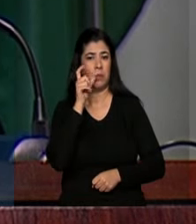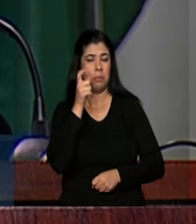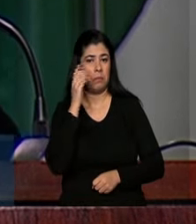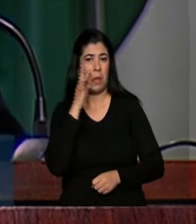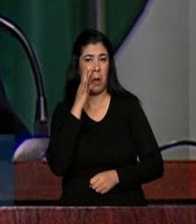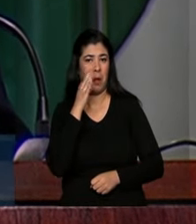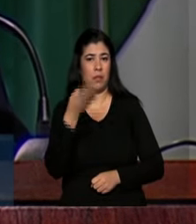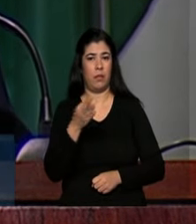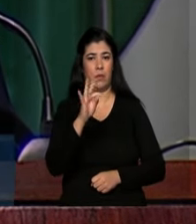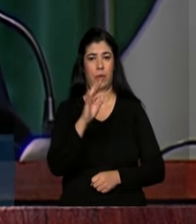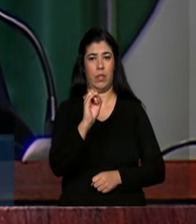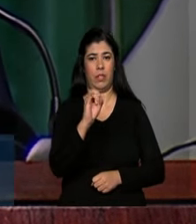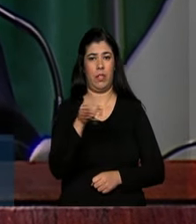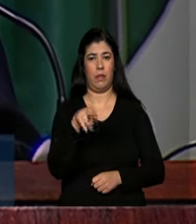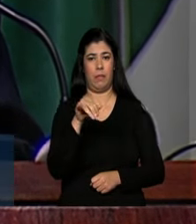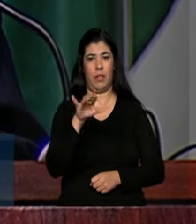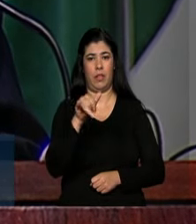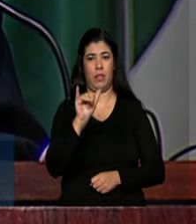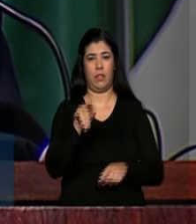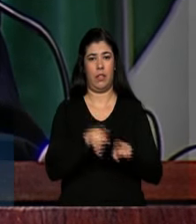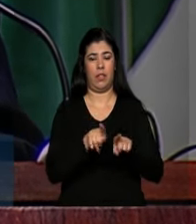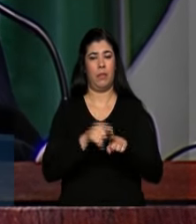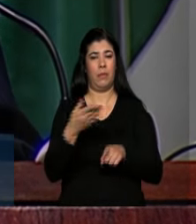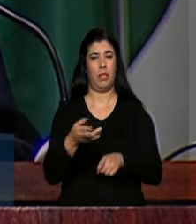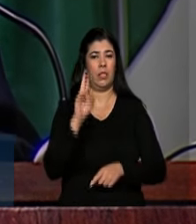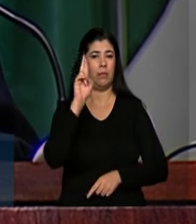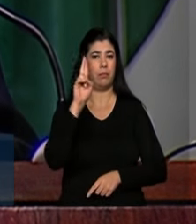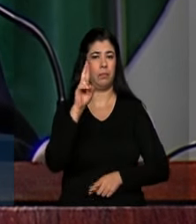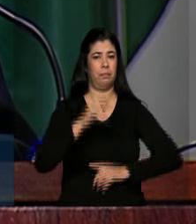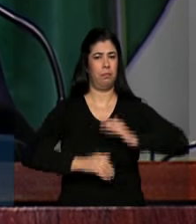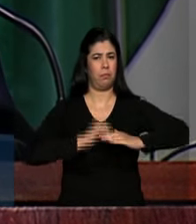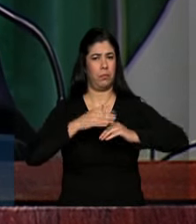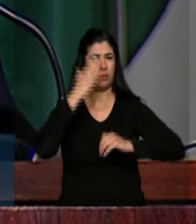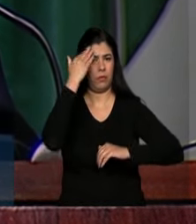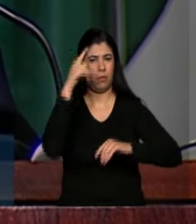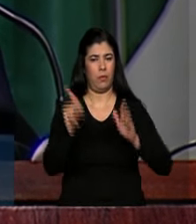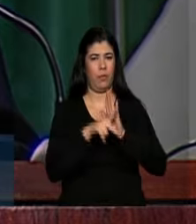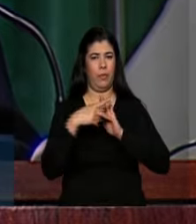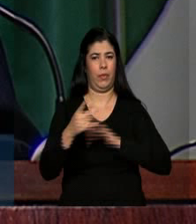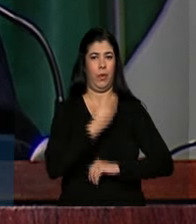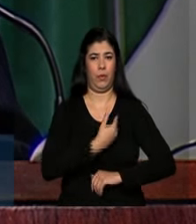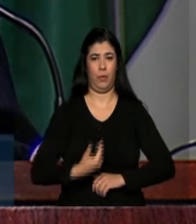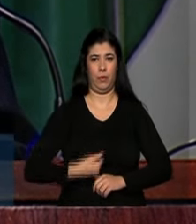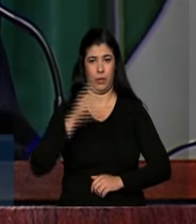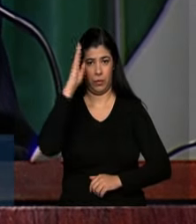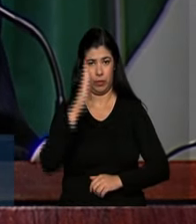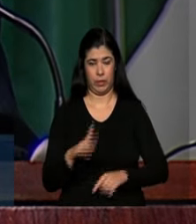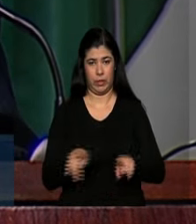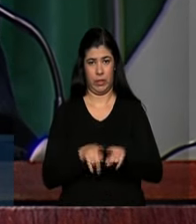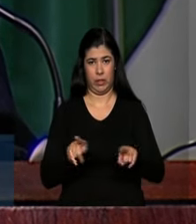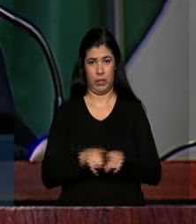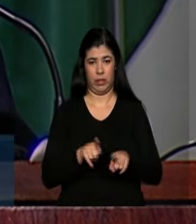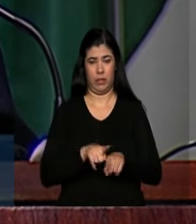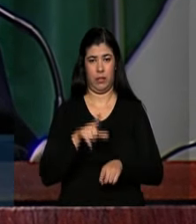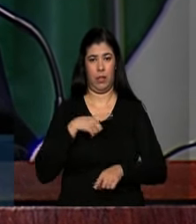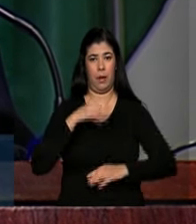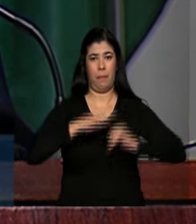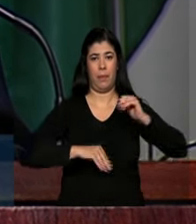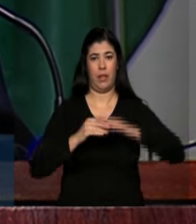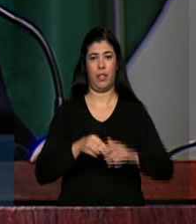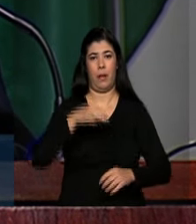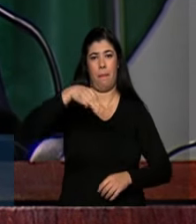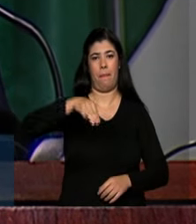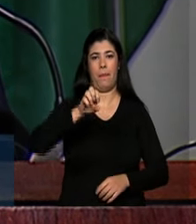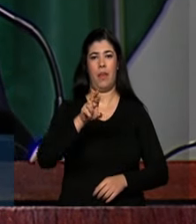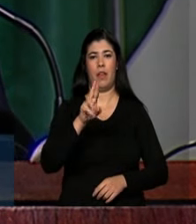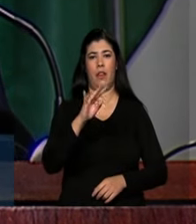Instituto representou uma etapa importante no processo de modernização do Estado brasileiro, assentada na meritocracia, na